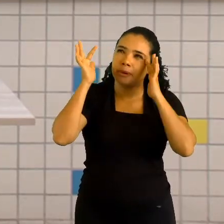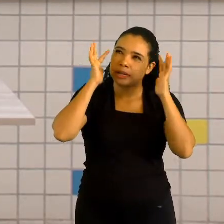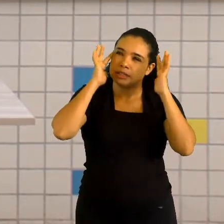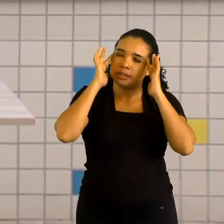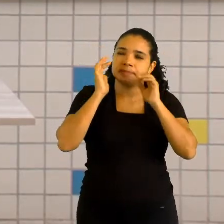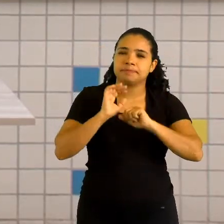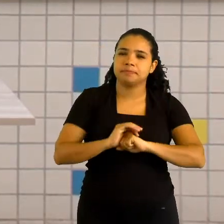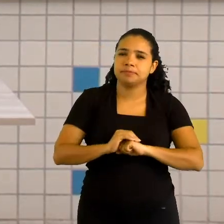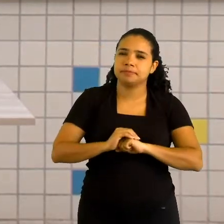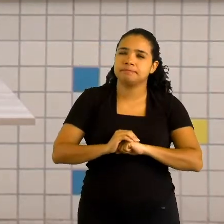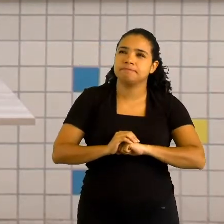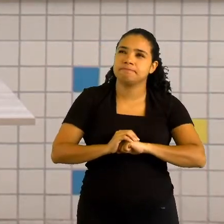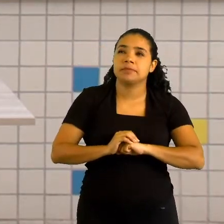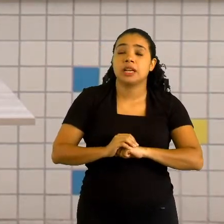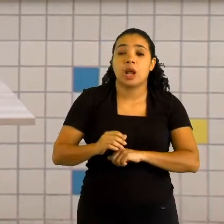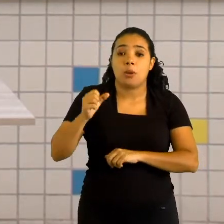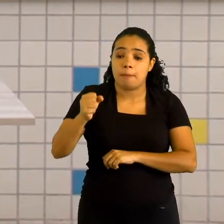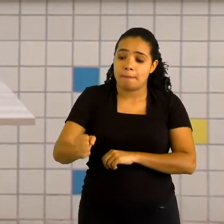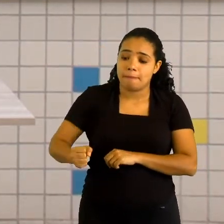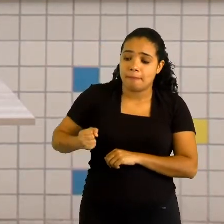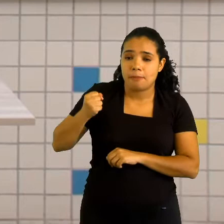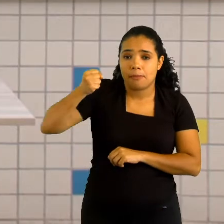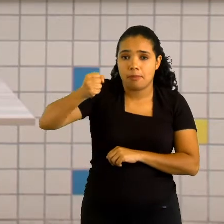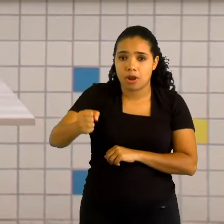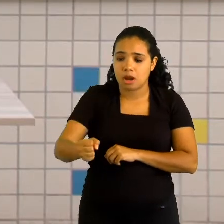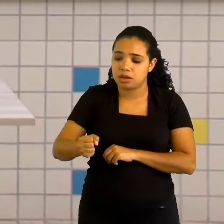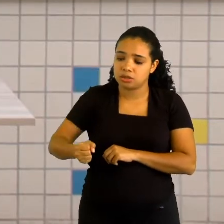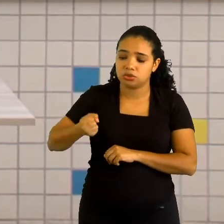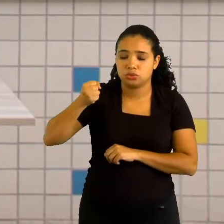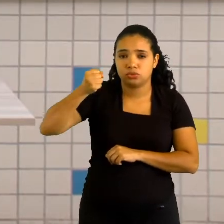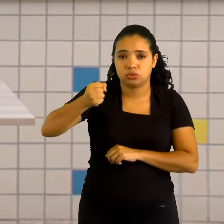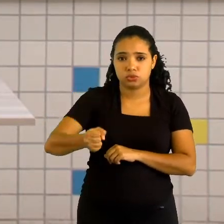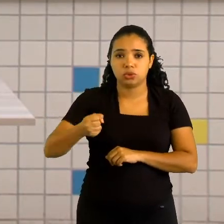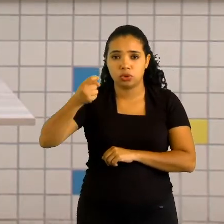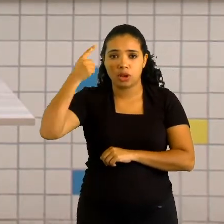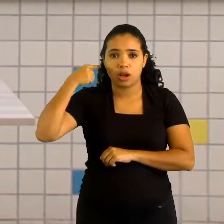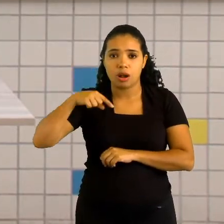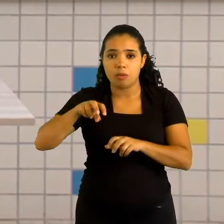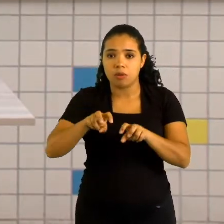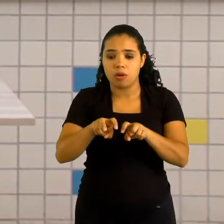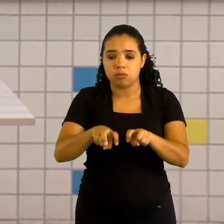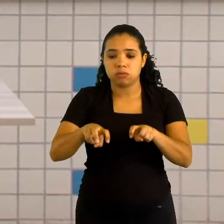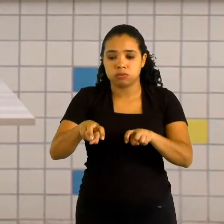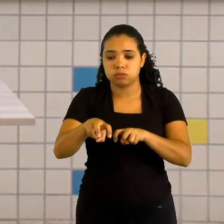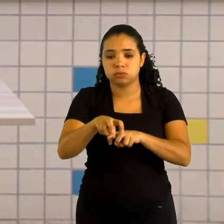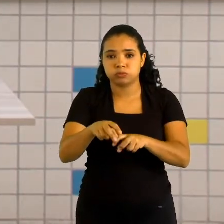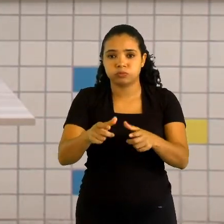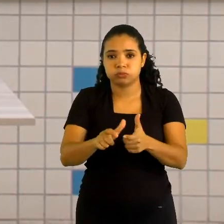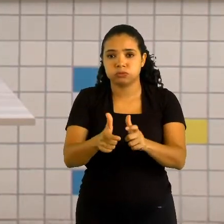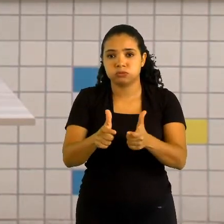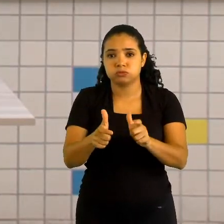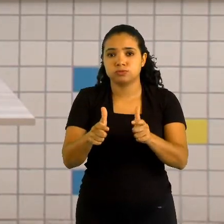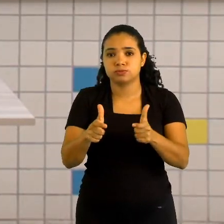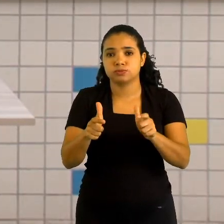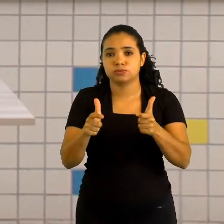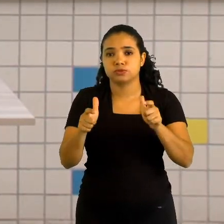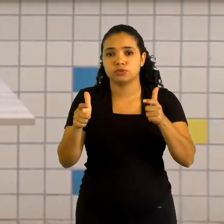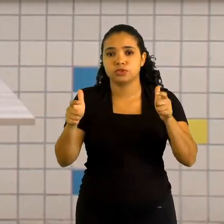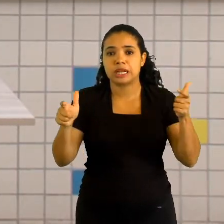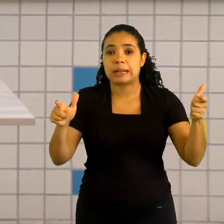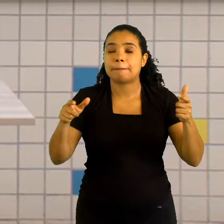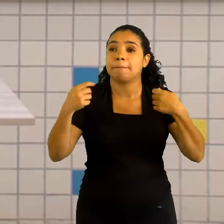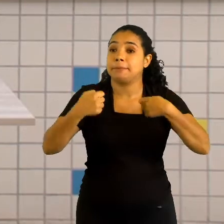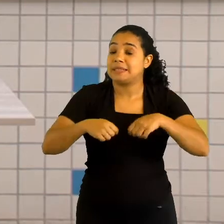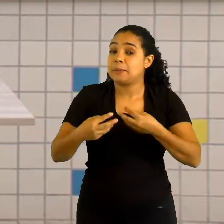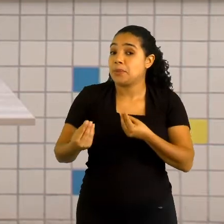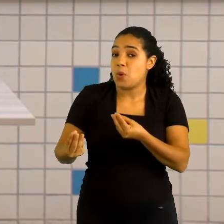só se esse pastor, o rebanho dele começasse a aumentar, ele ia precisar de